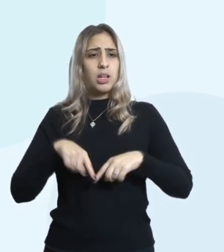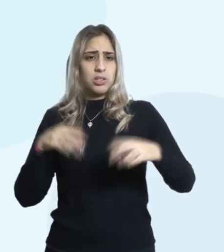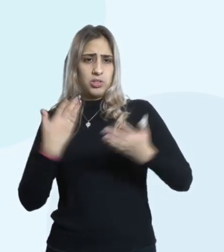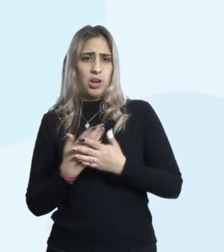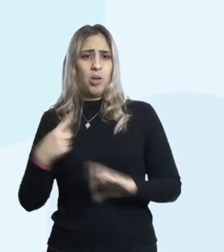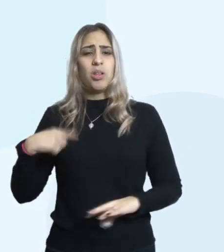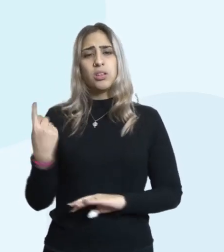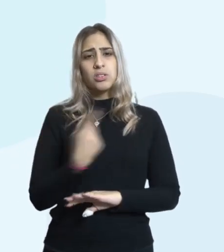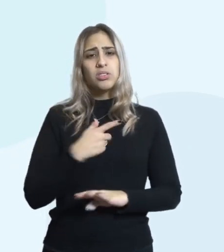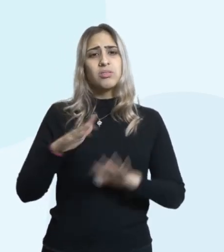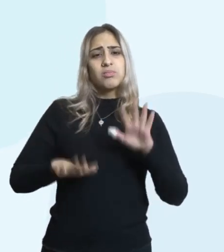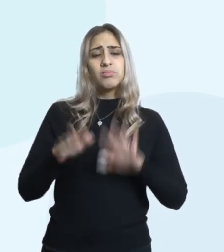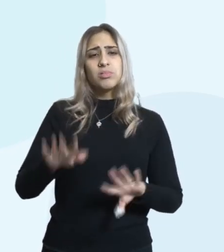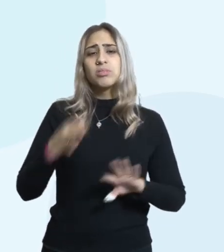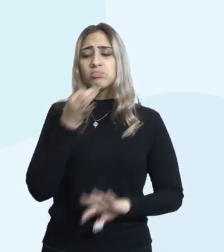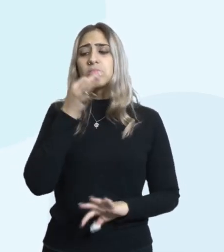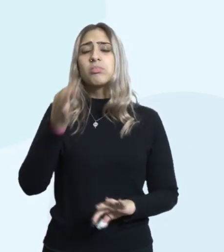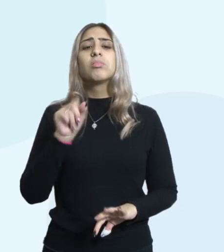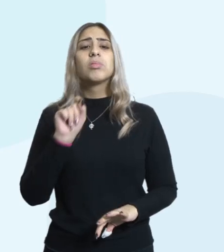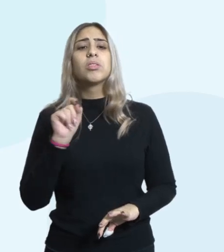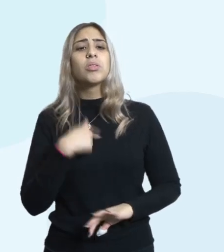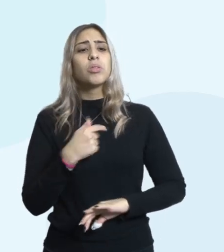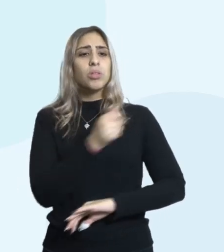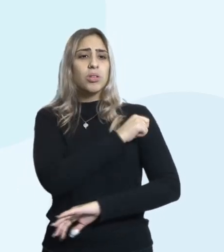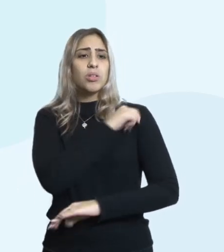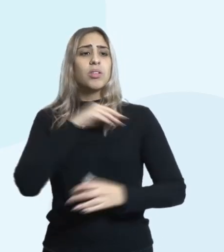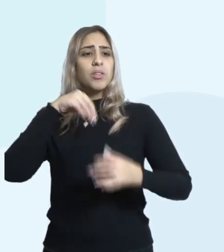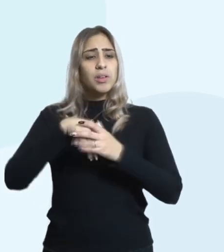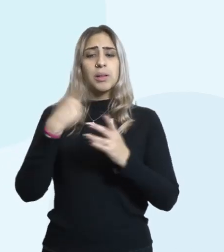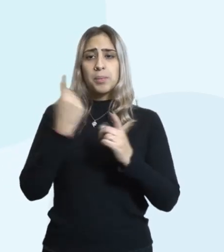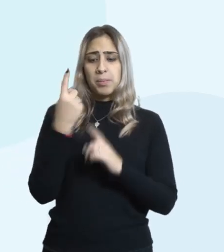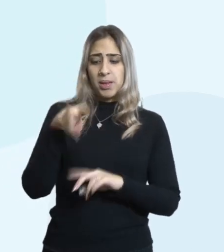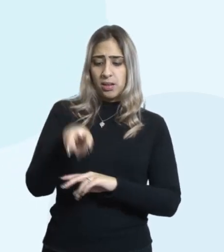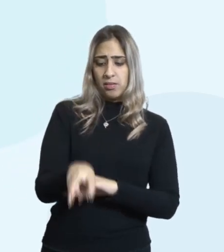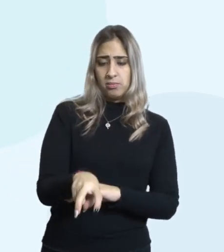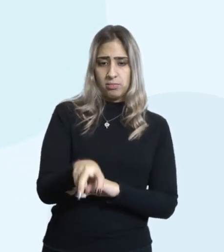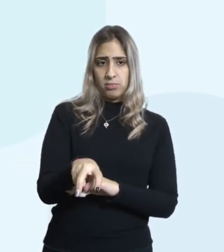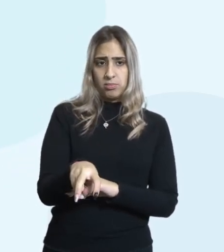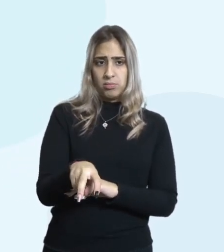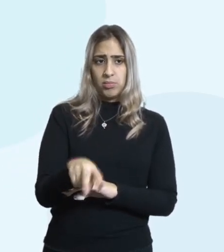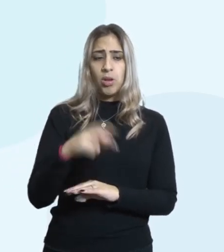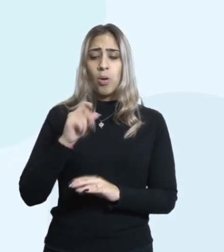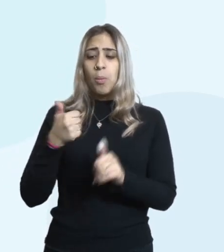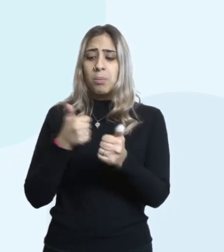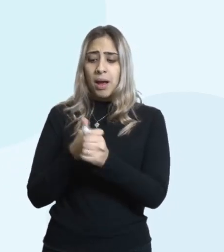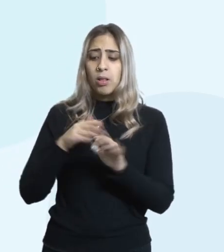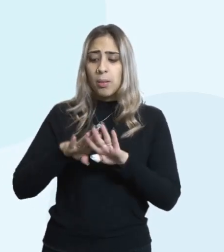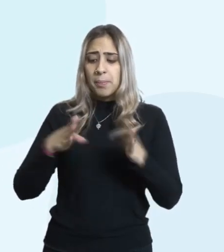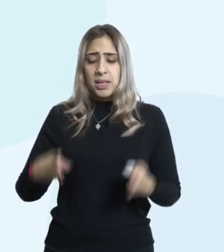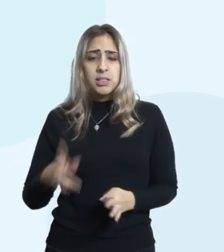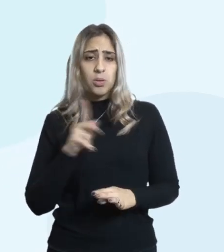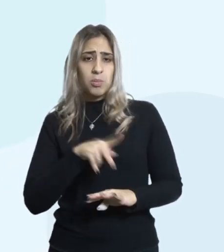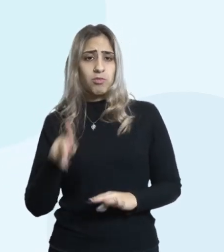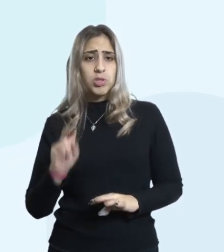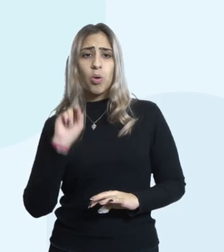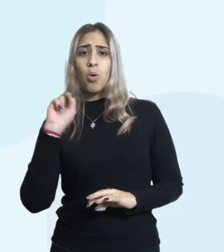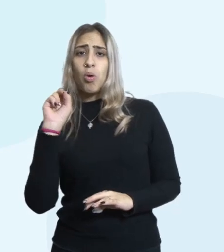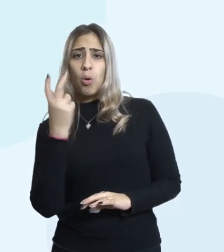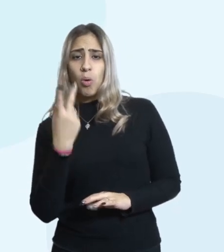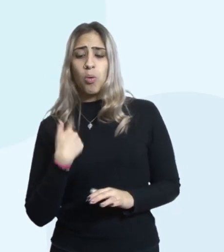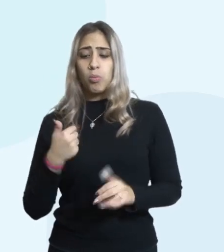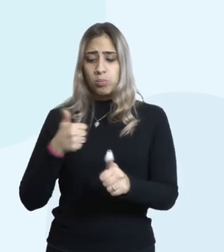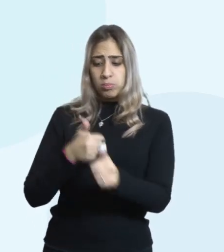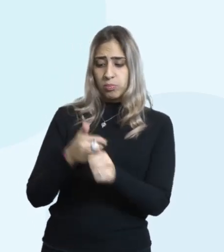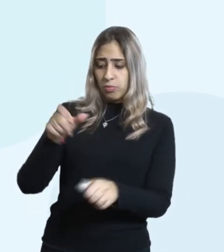A gente geralmente indica que o aluno fique nas primeiras carteiras, ou próximo à mesa do professor, ou na fileira